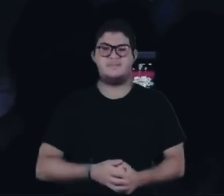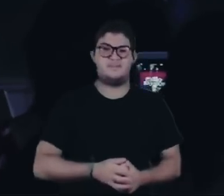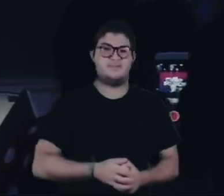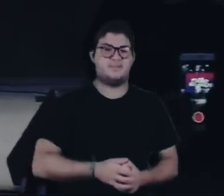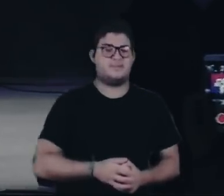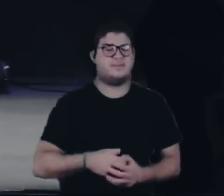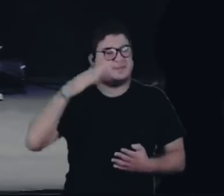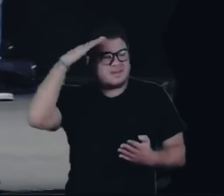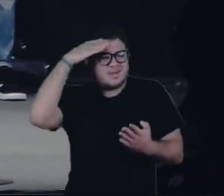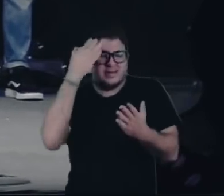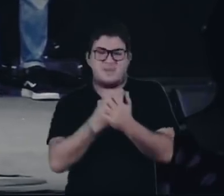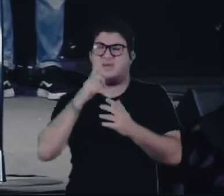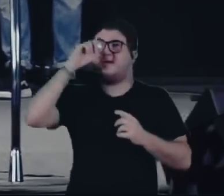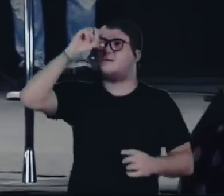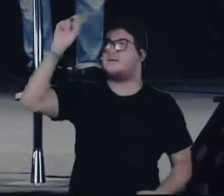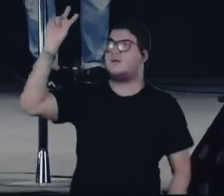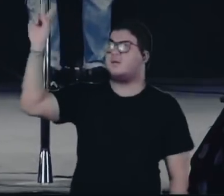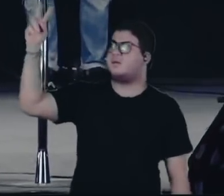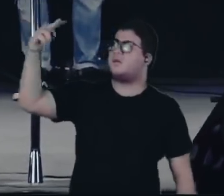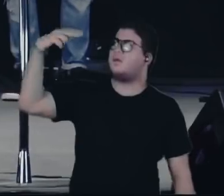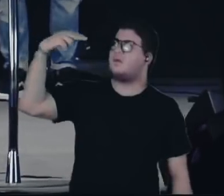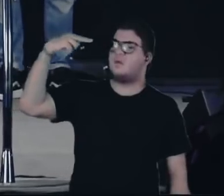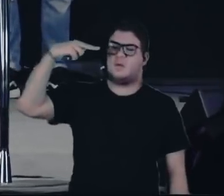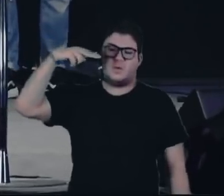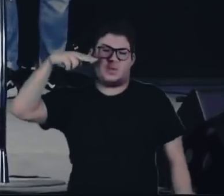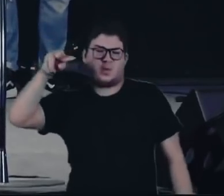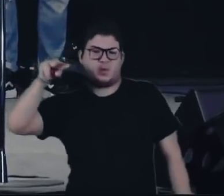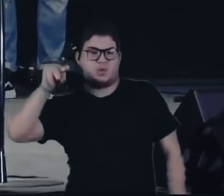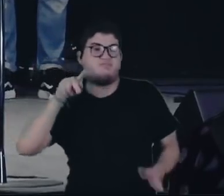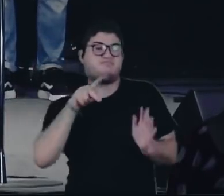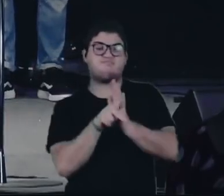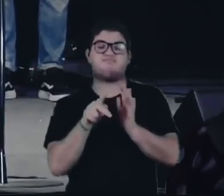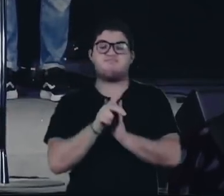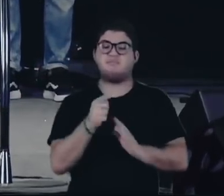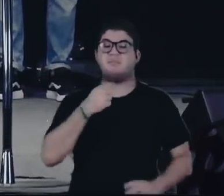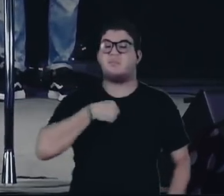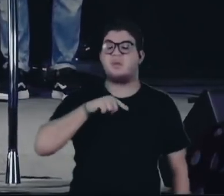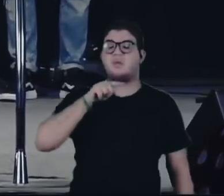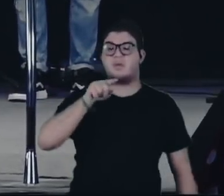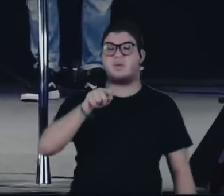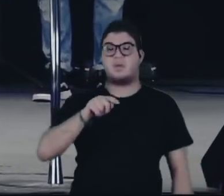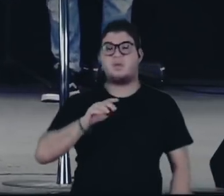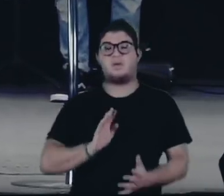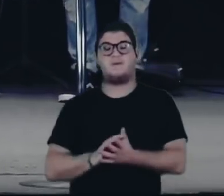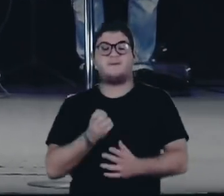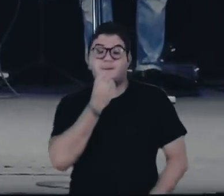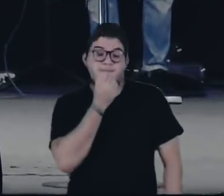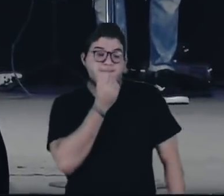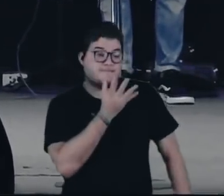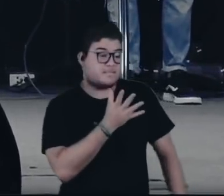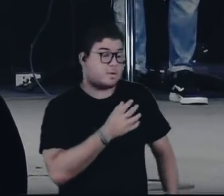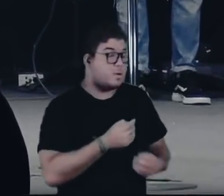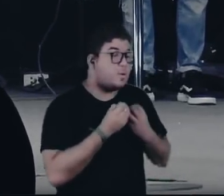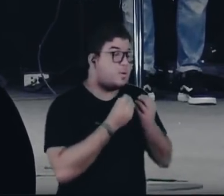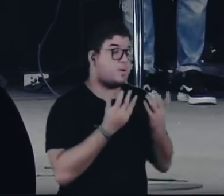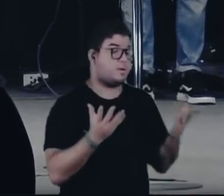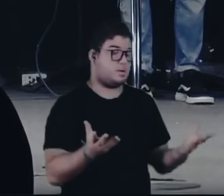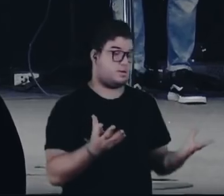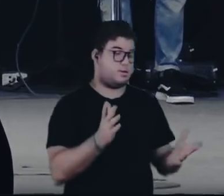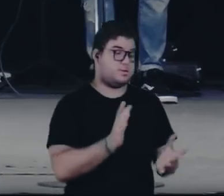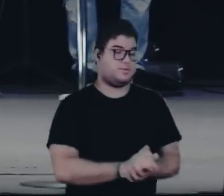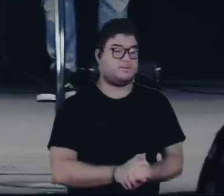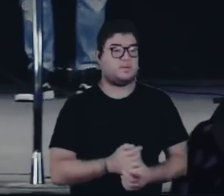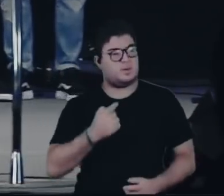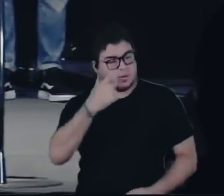Eu acredito que Deus olha para mim, para você, e Ele pergunta assim: meus filhos, quando é que vocês vão ser generosos como eu?